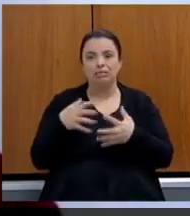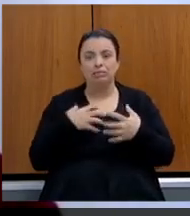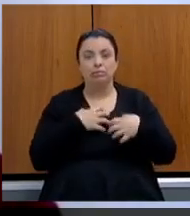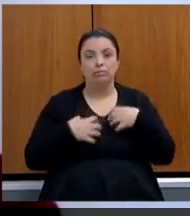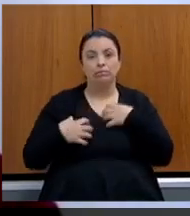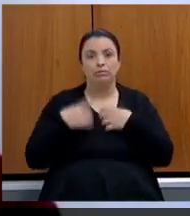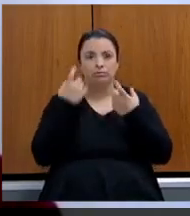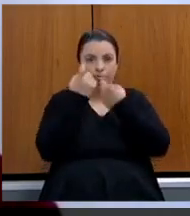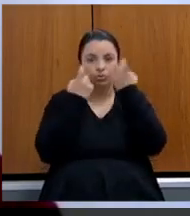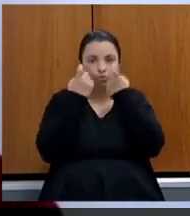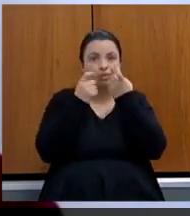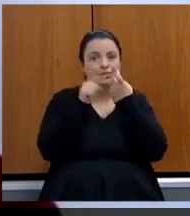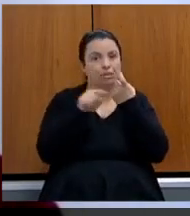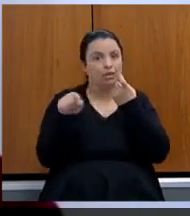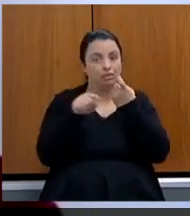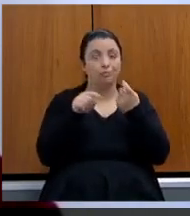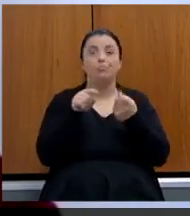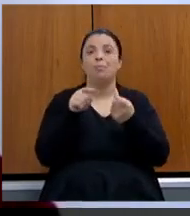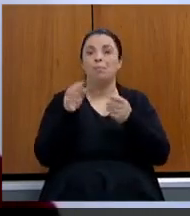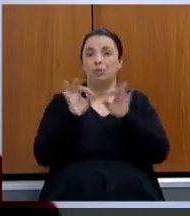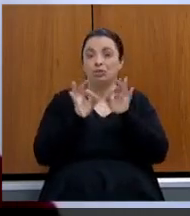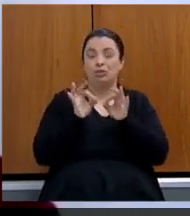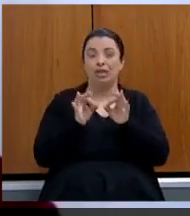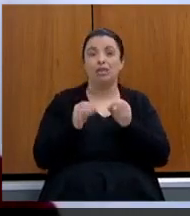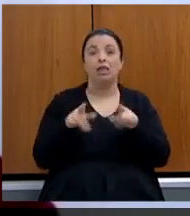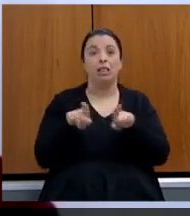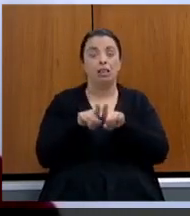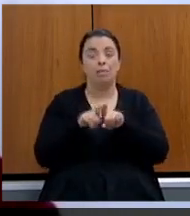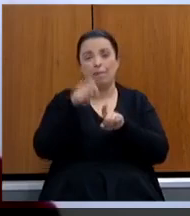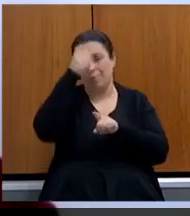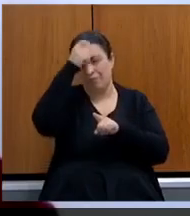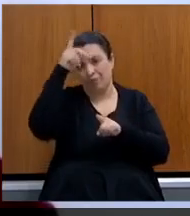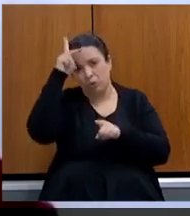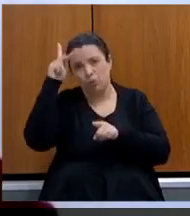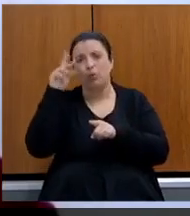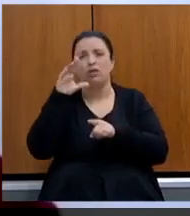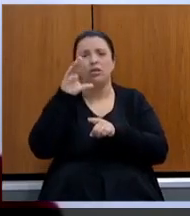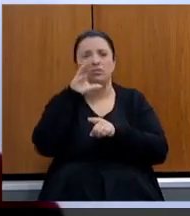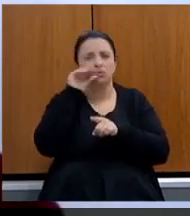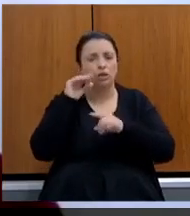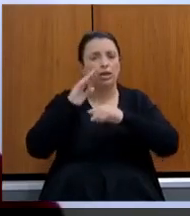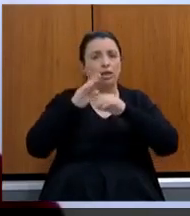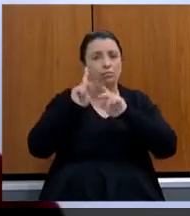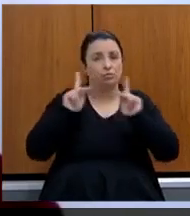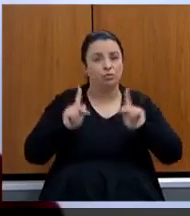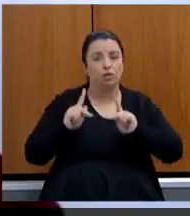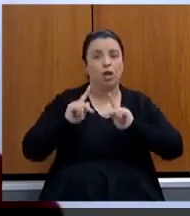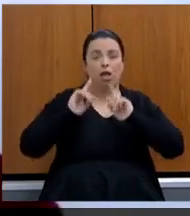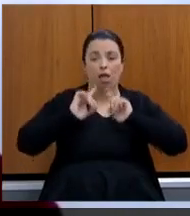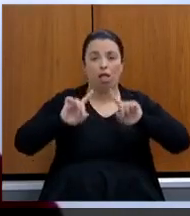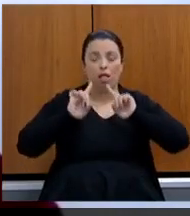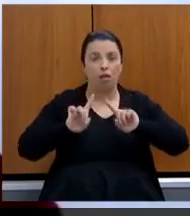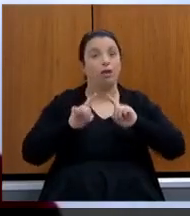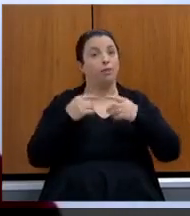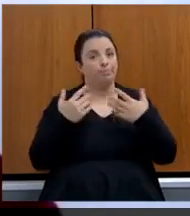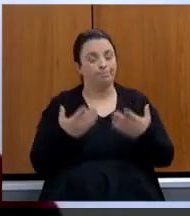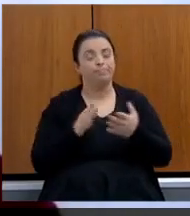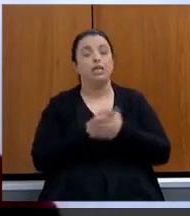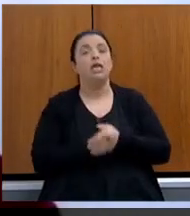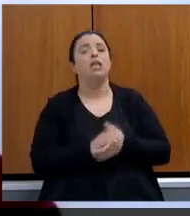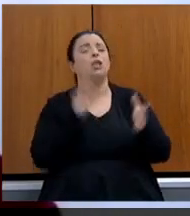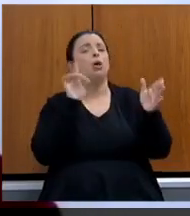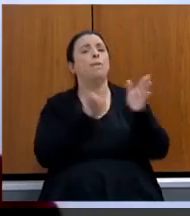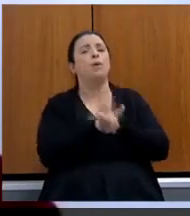e também motivo de muitas reclamações a prefeitura detector é quero saber